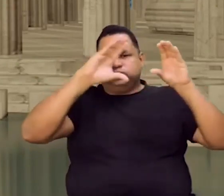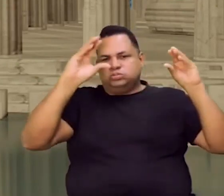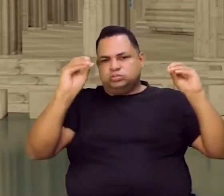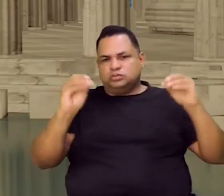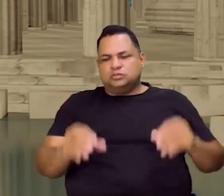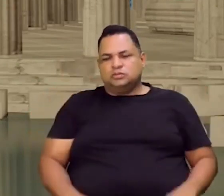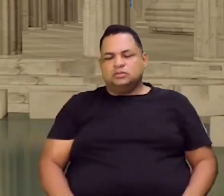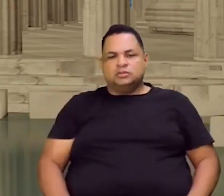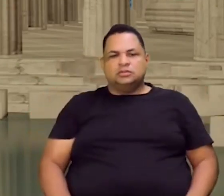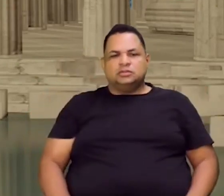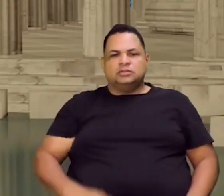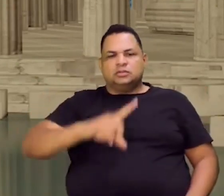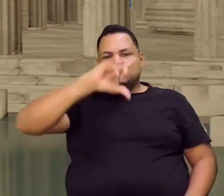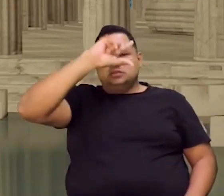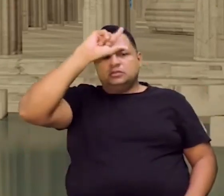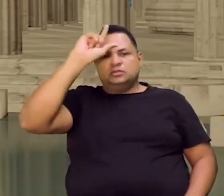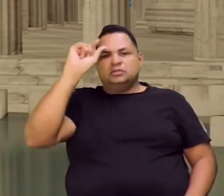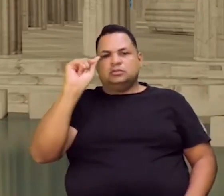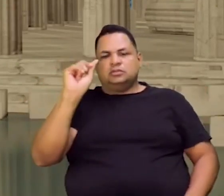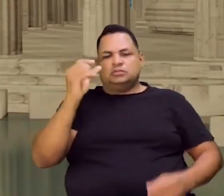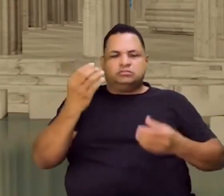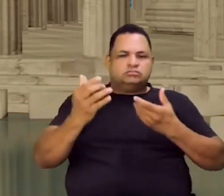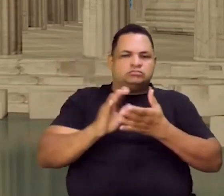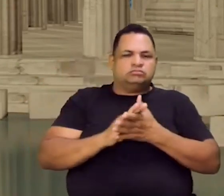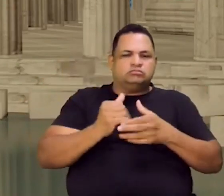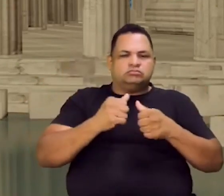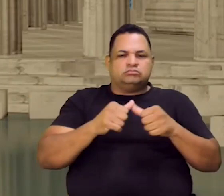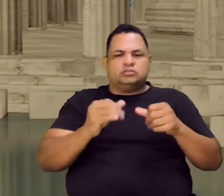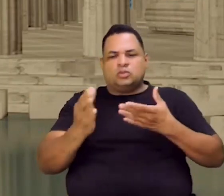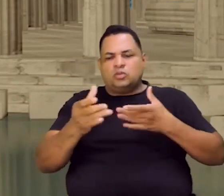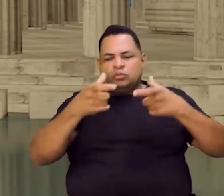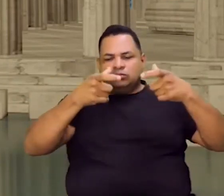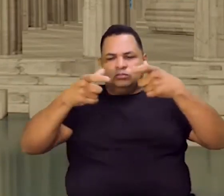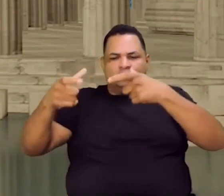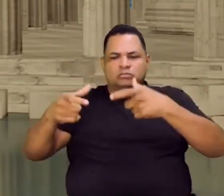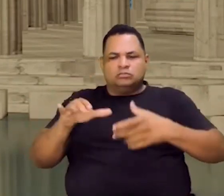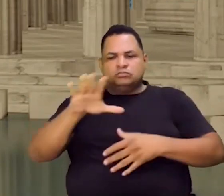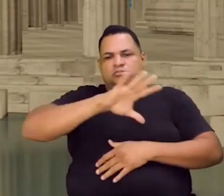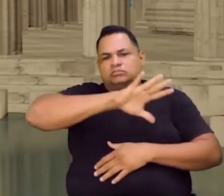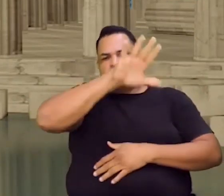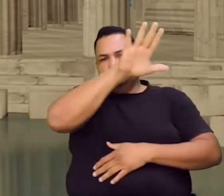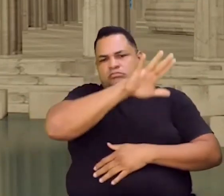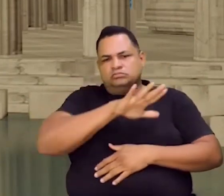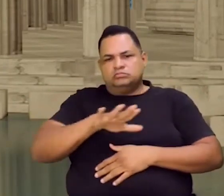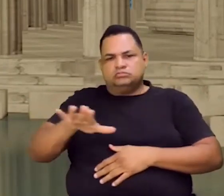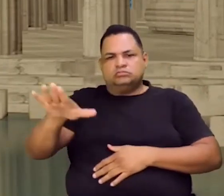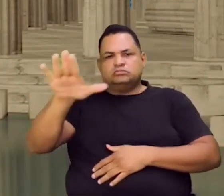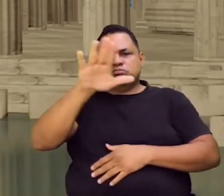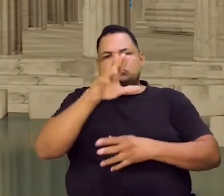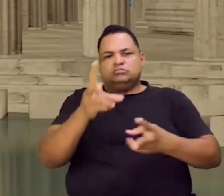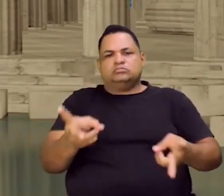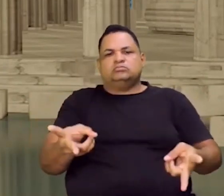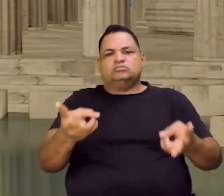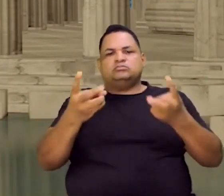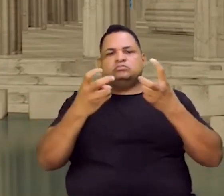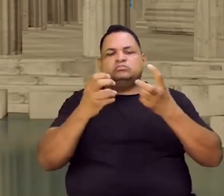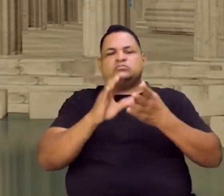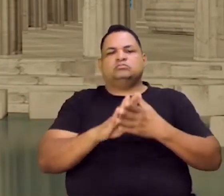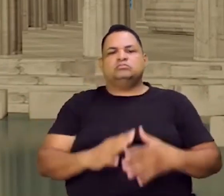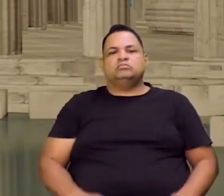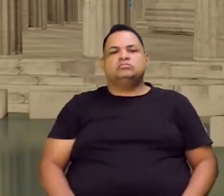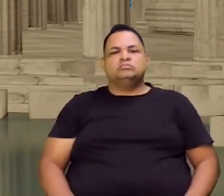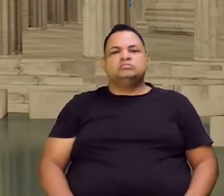né? A lua, o estado de como ela está, a posição, o universo. Vocês vão perceber, né, que esse universo é tão